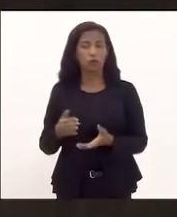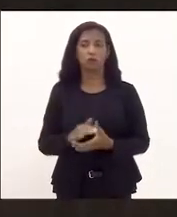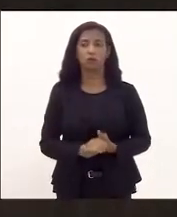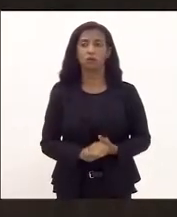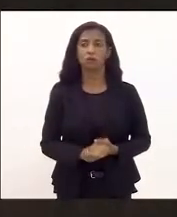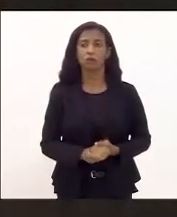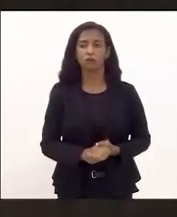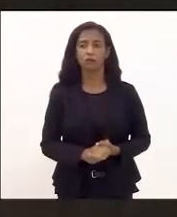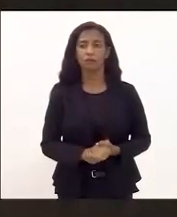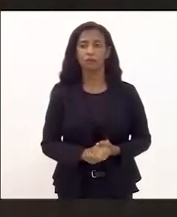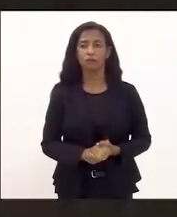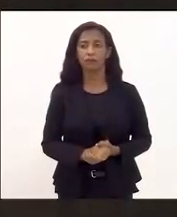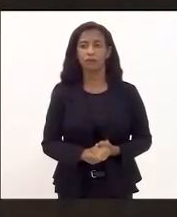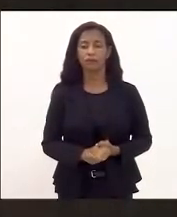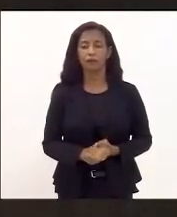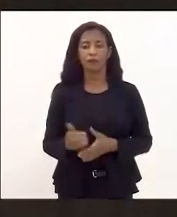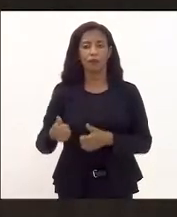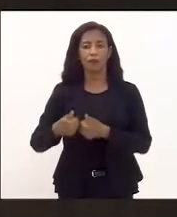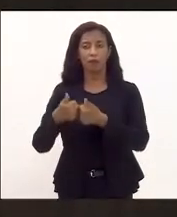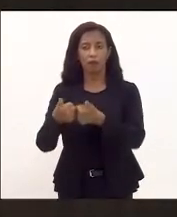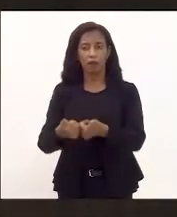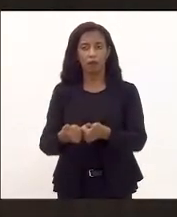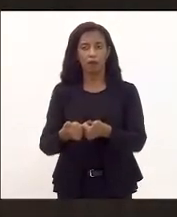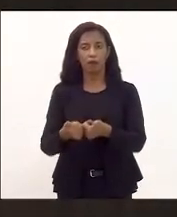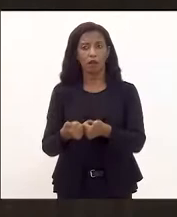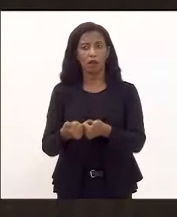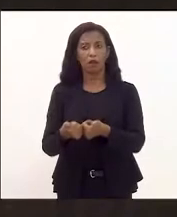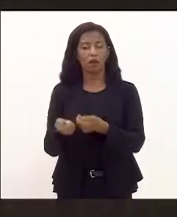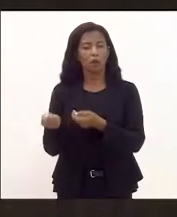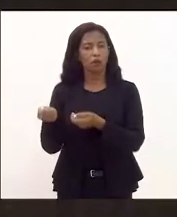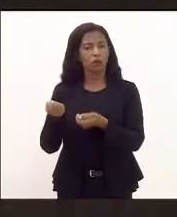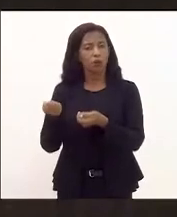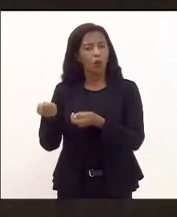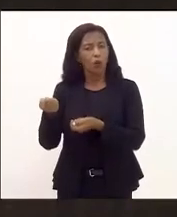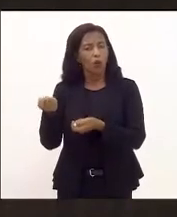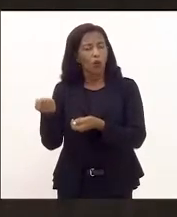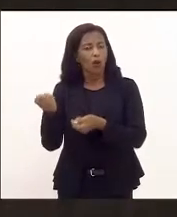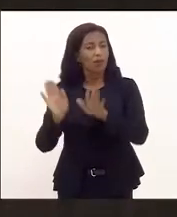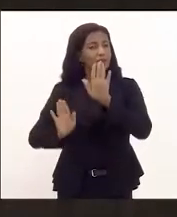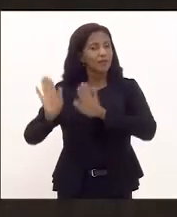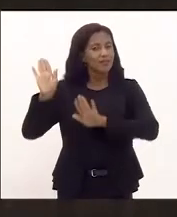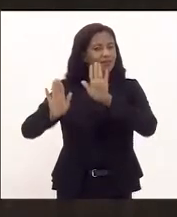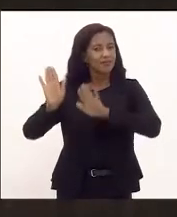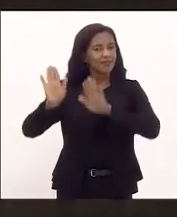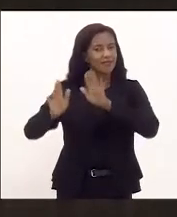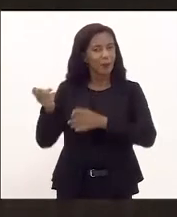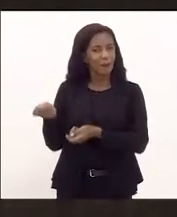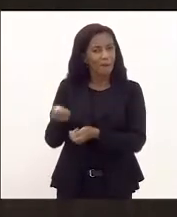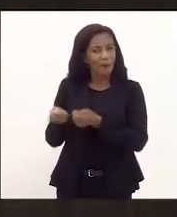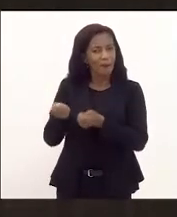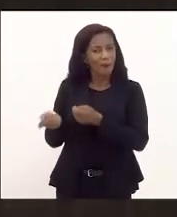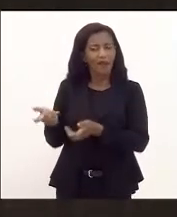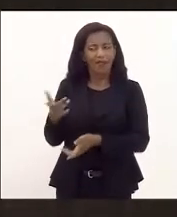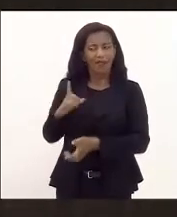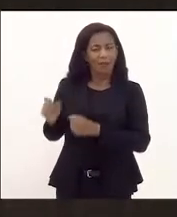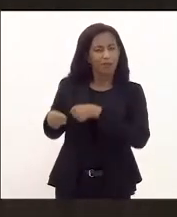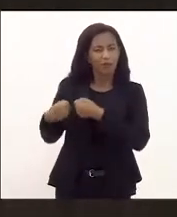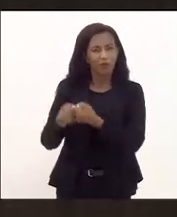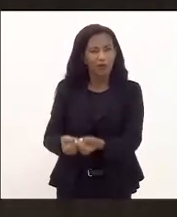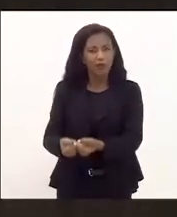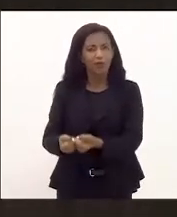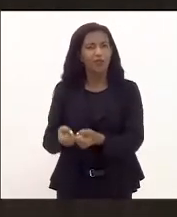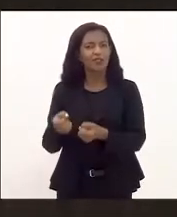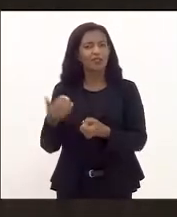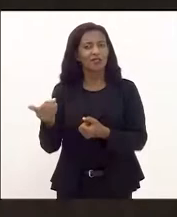assim, melhoram a economicidade dos processos licitatórios, né? Tem mais apelo, tem mais força, tem